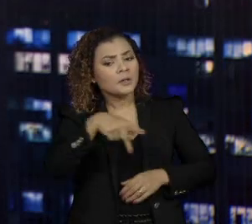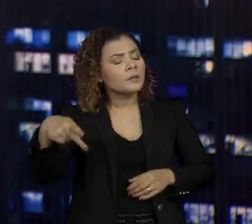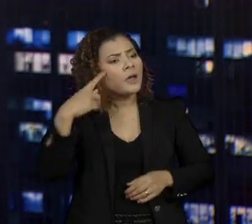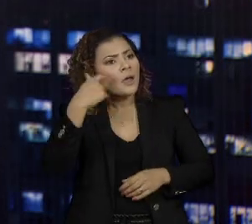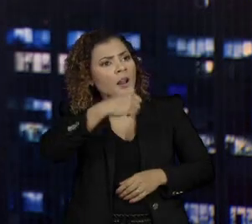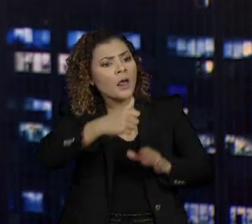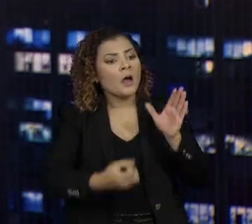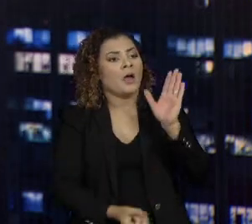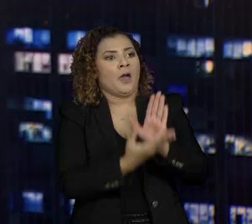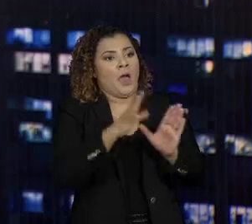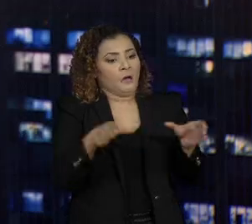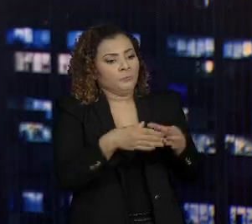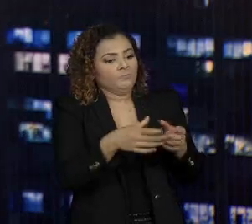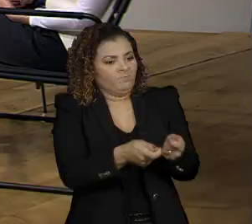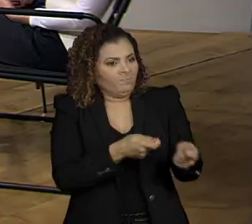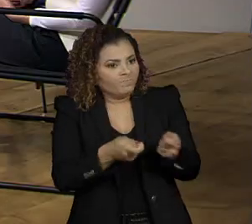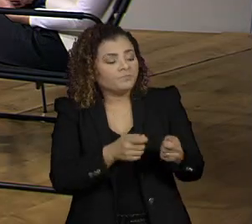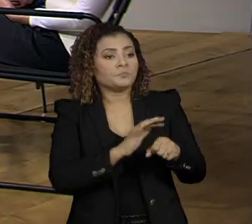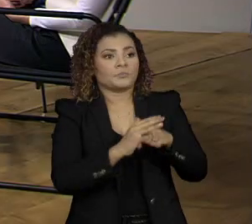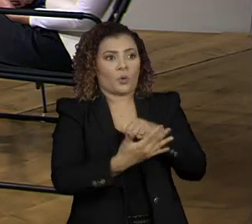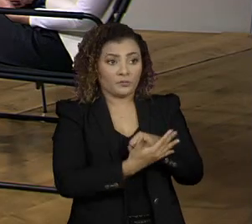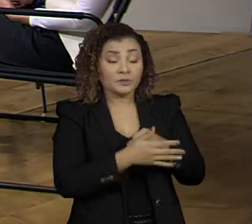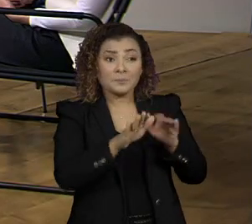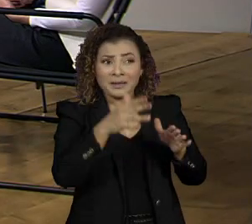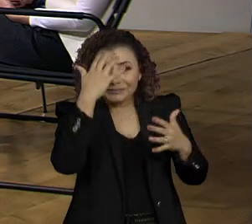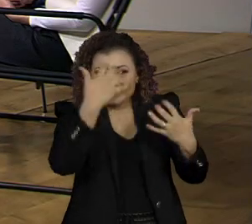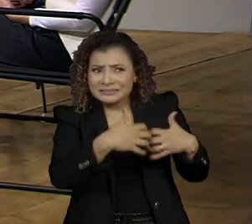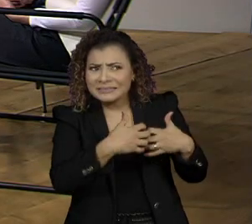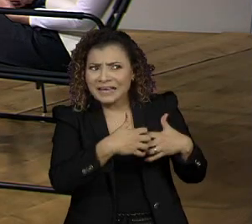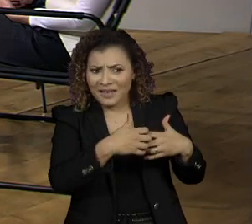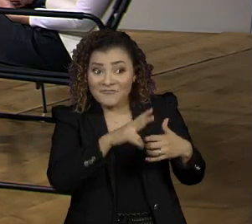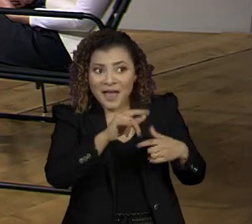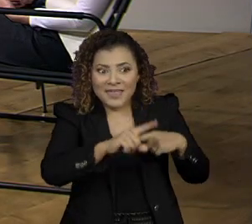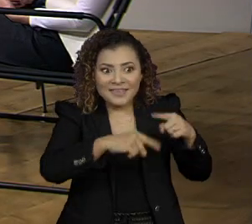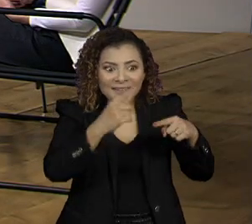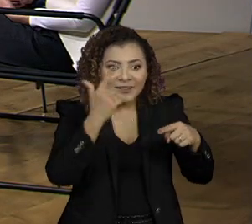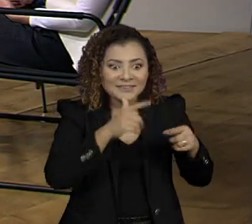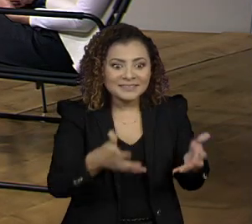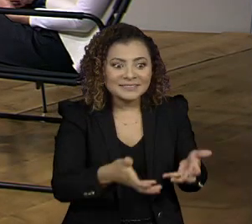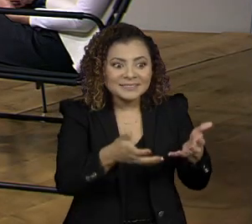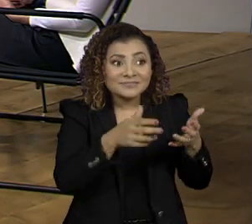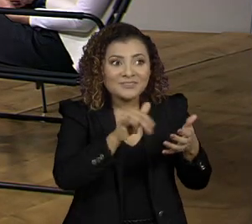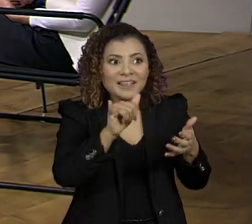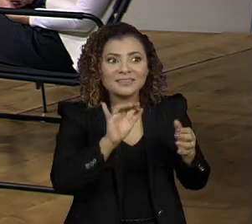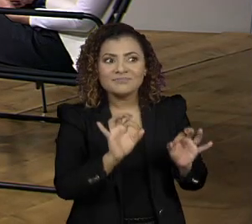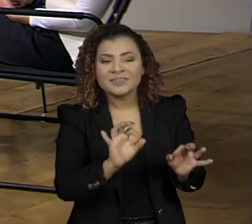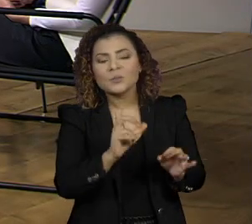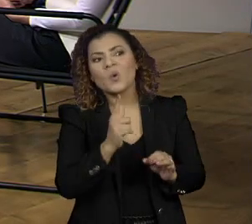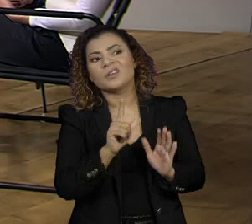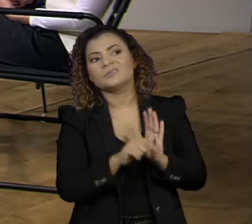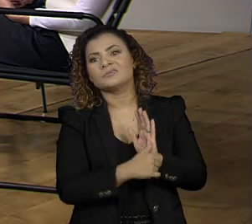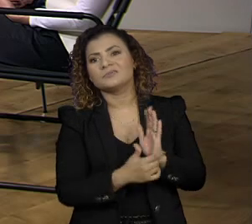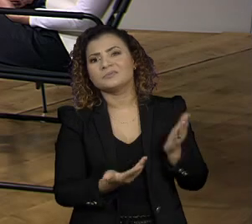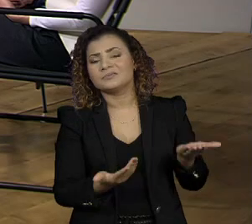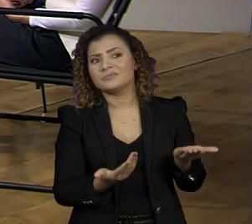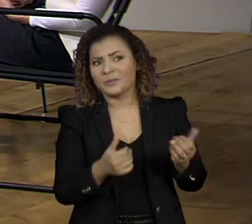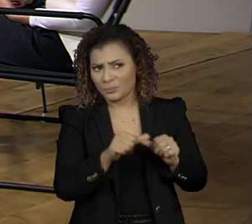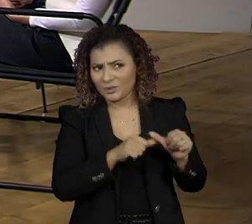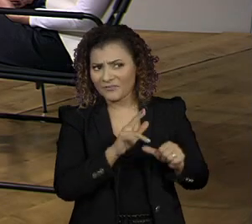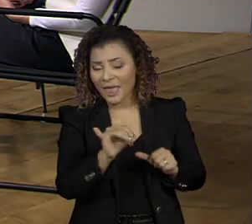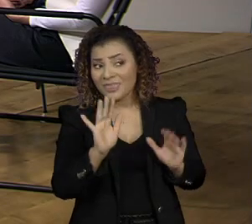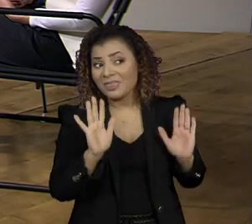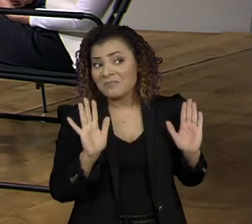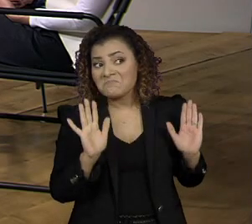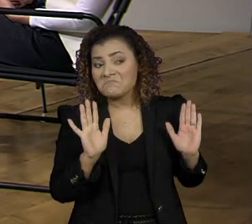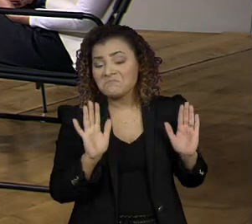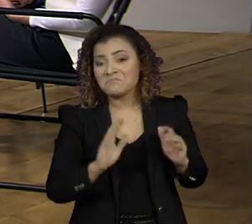a criação de um comitê anti-Covid. Aí nós pensamos, será que agora vai antes tarde do que nunca? Isso pode sinalizar alguma mudança,